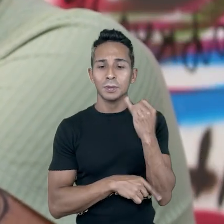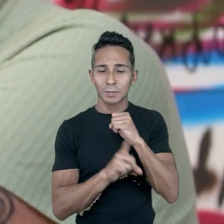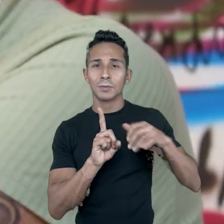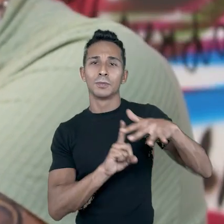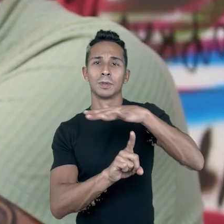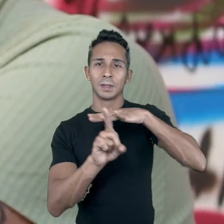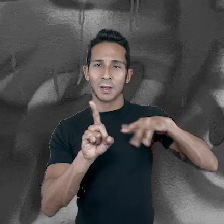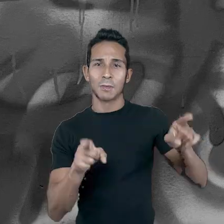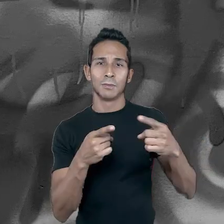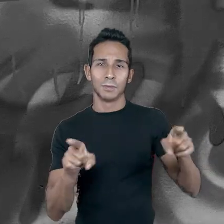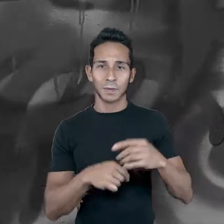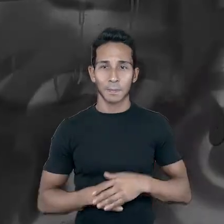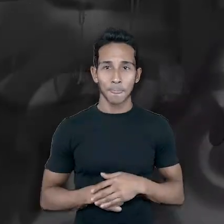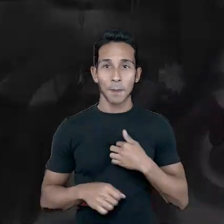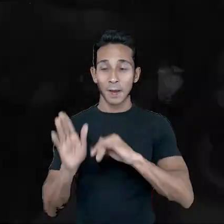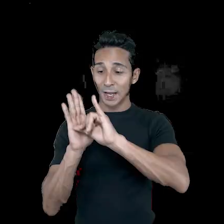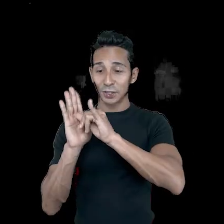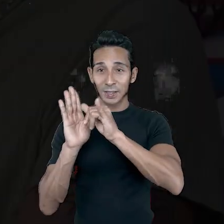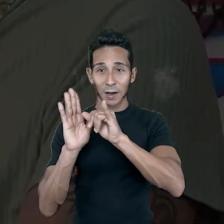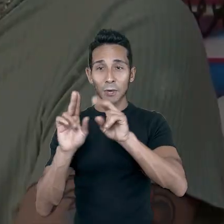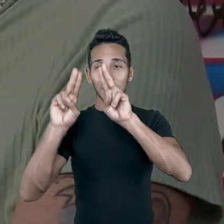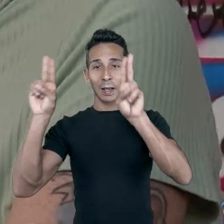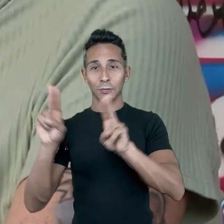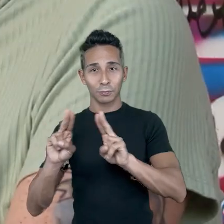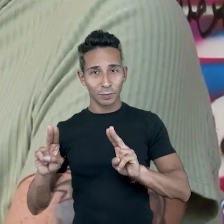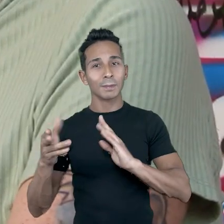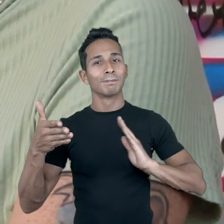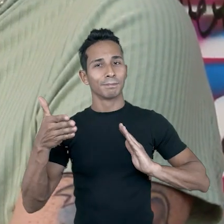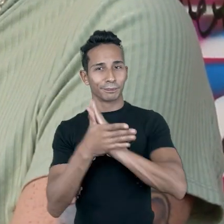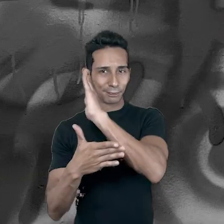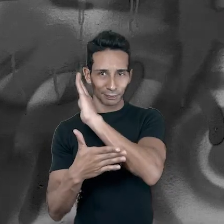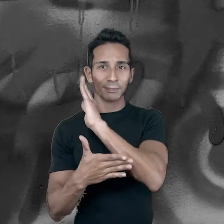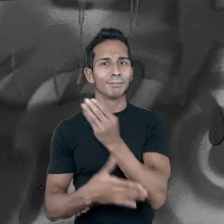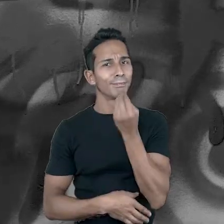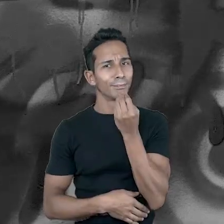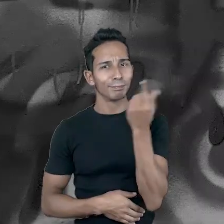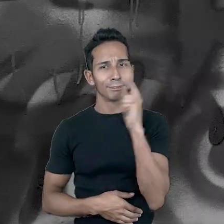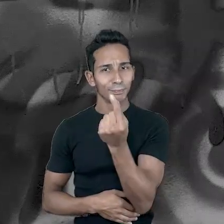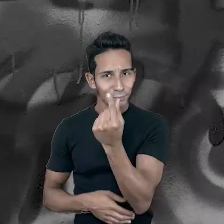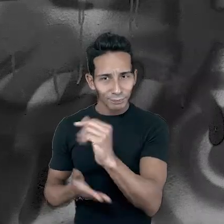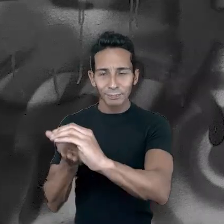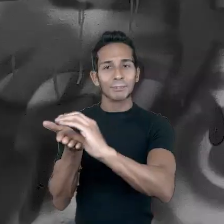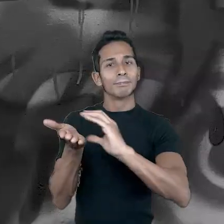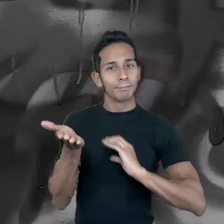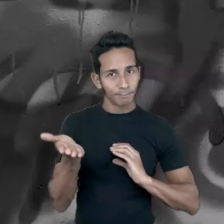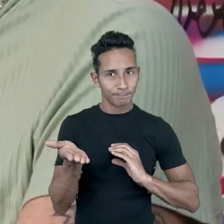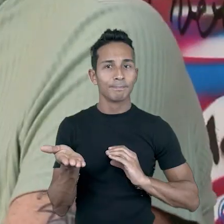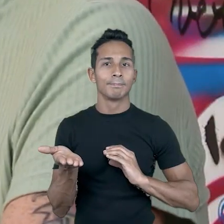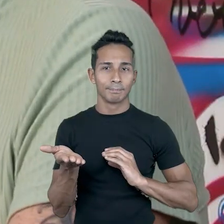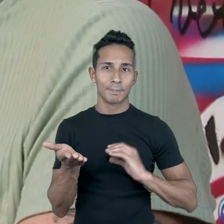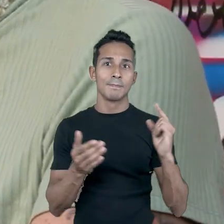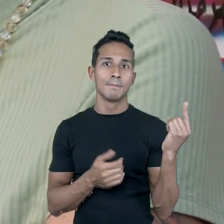de criação social da música. Eu passei no edital da Natura, né, que foi uma oportunidade boa, né, de